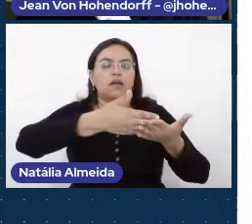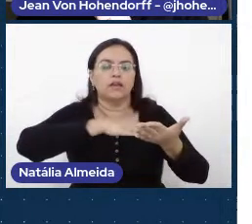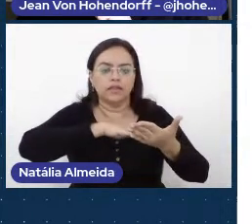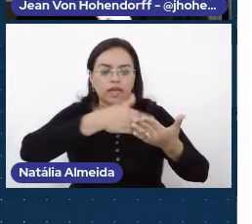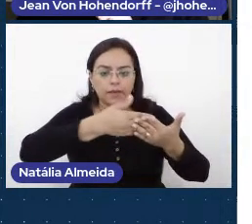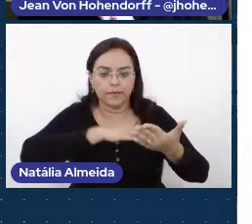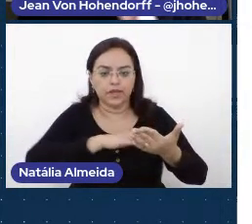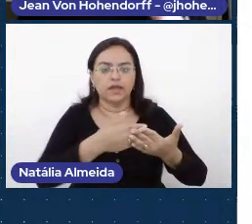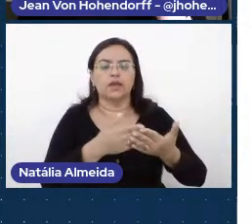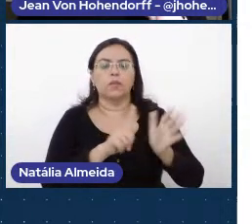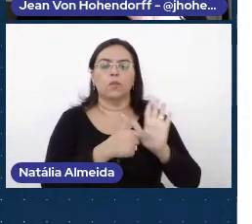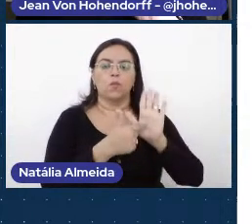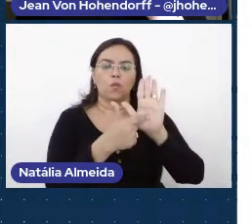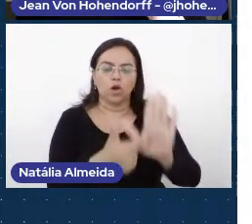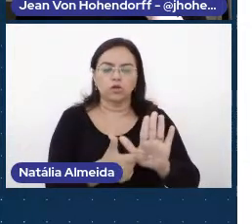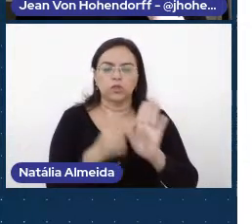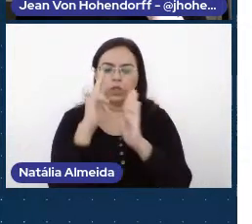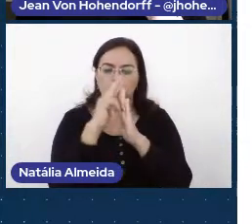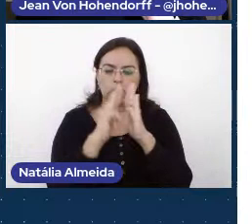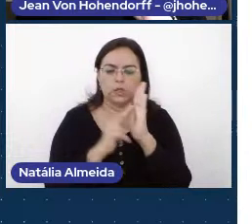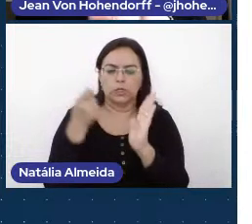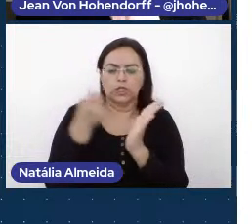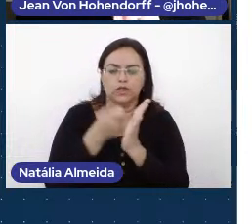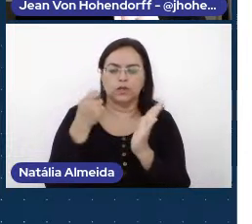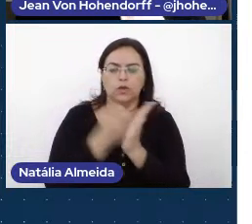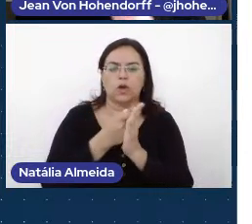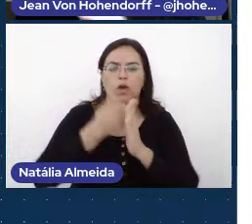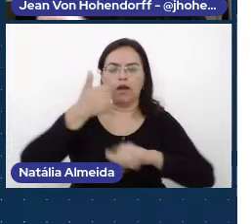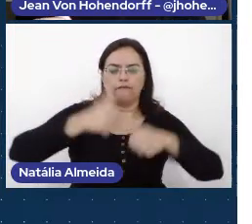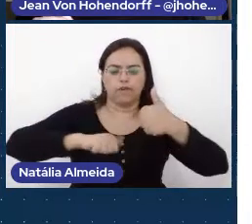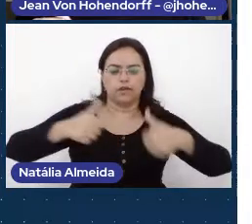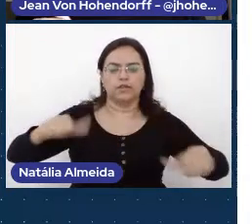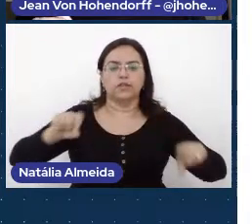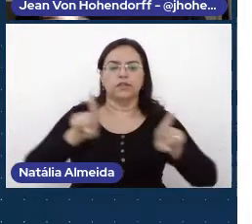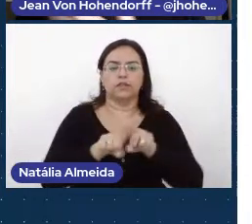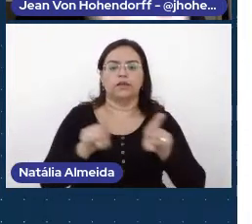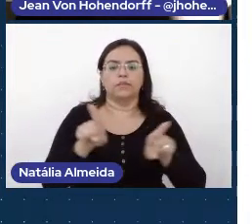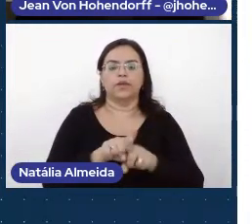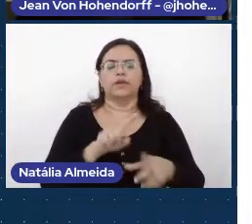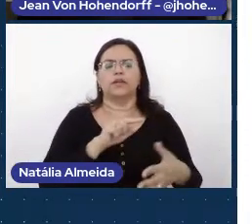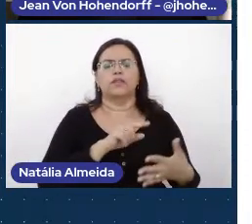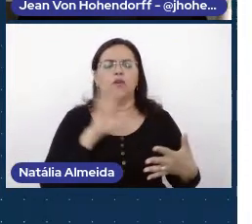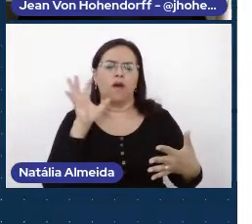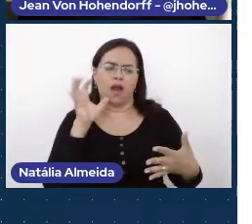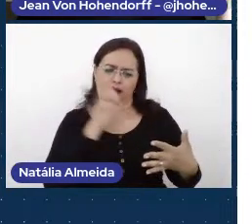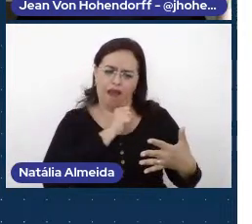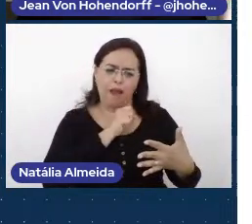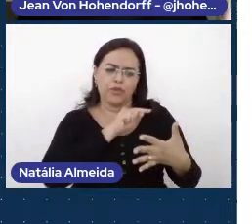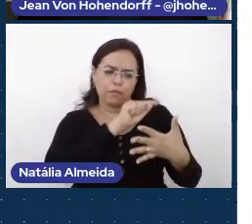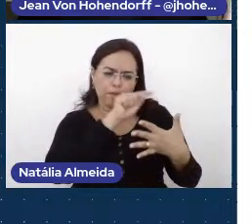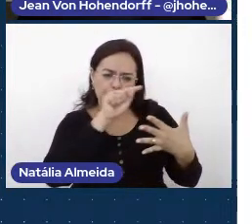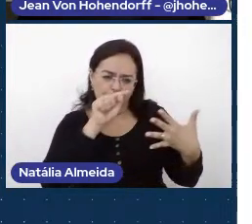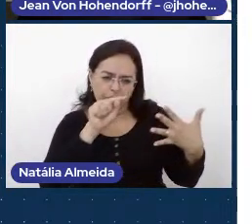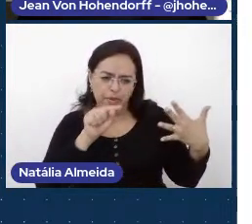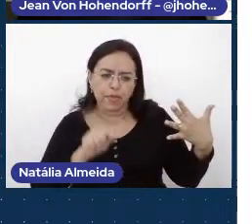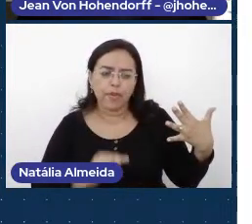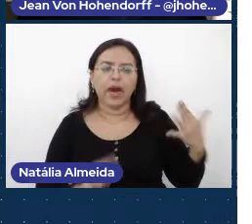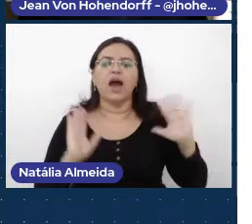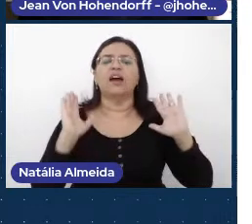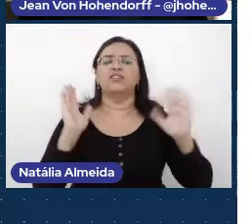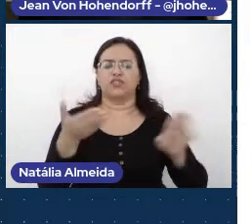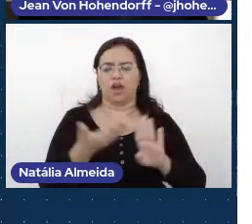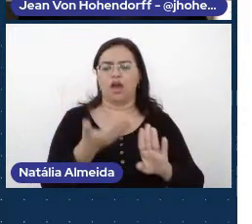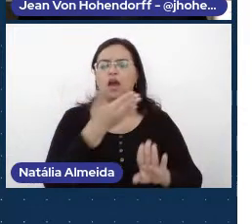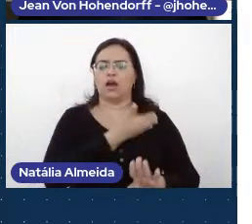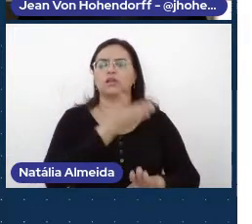reflexividade, desculpa, e rigor avaliativo e transferabilidade. Todos eles eu estou passando mais rápido porque, de alguma forma, já foram contemplados